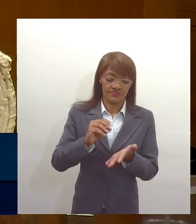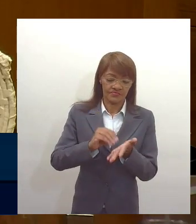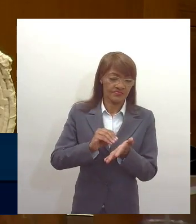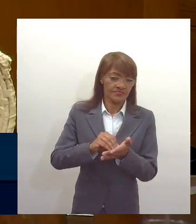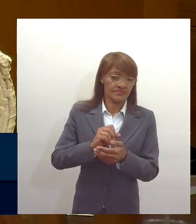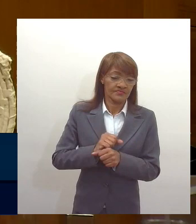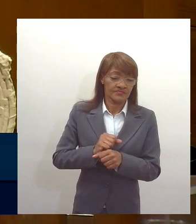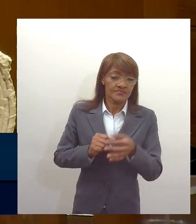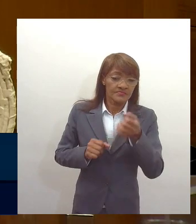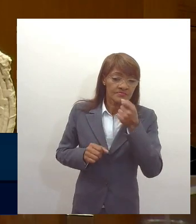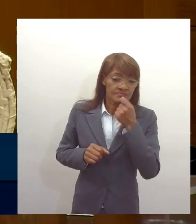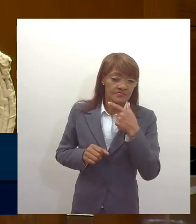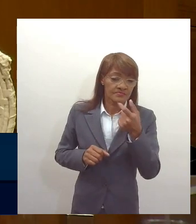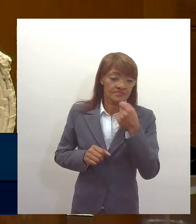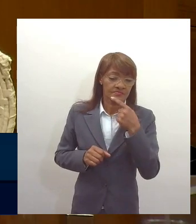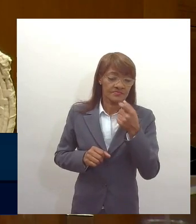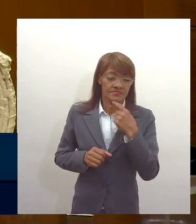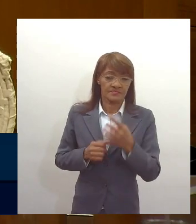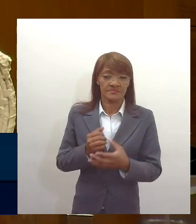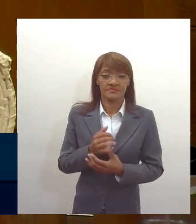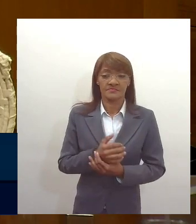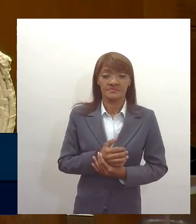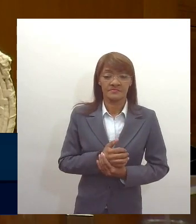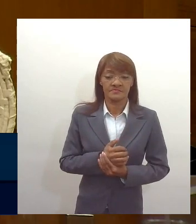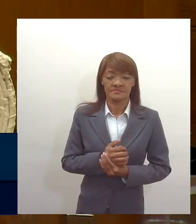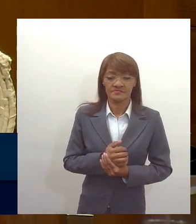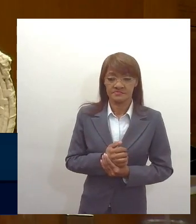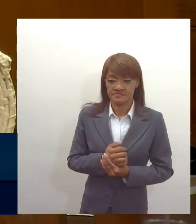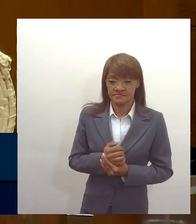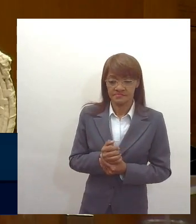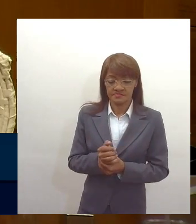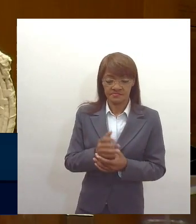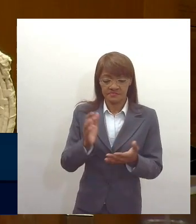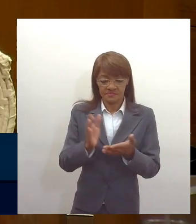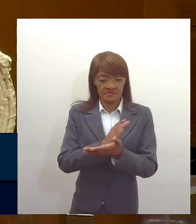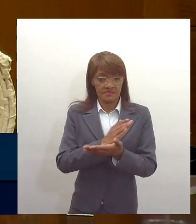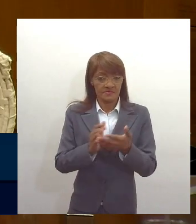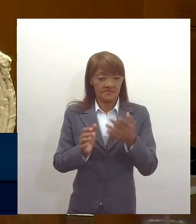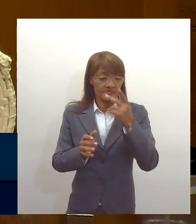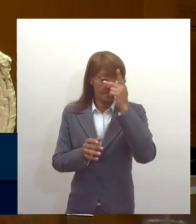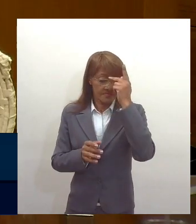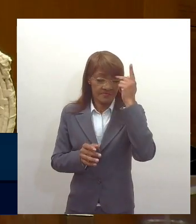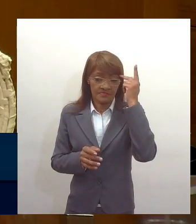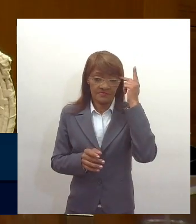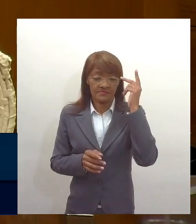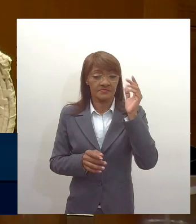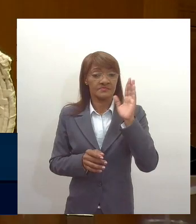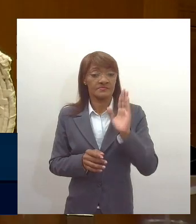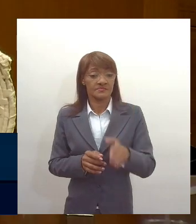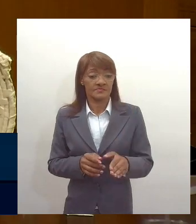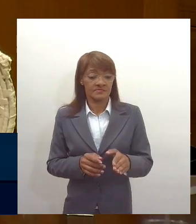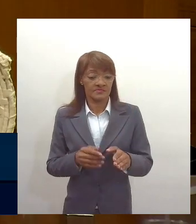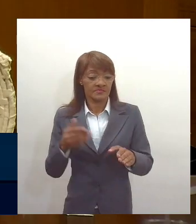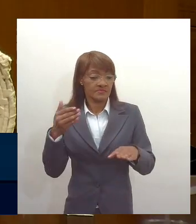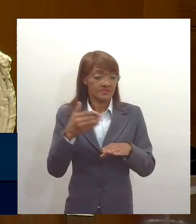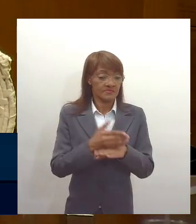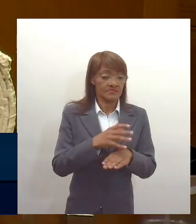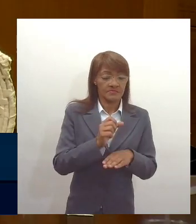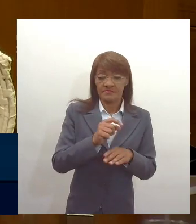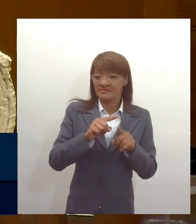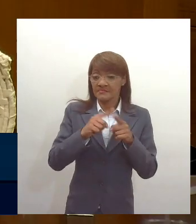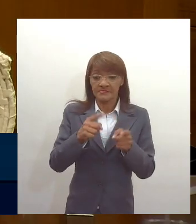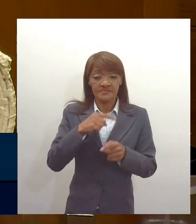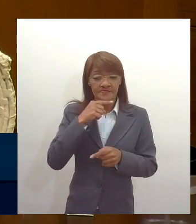que algumas pessoas estavam com dificuldade de conseguir, que são a